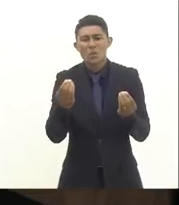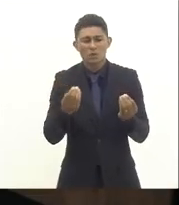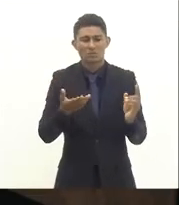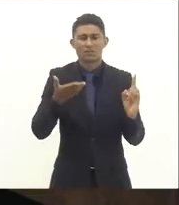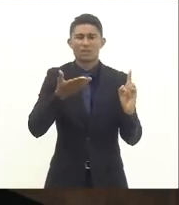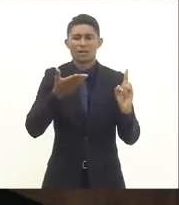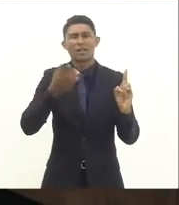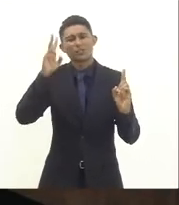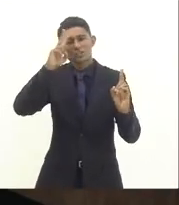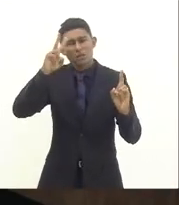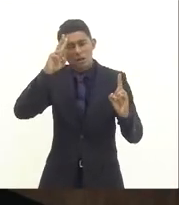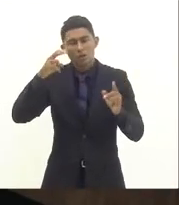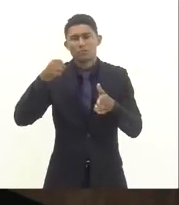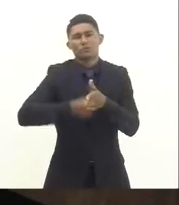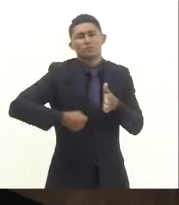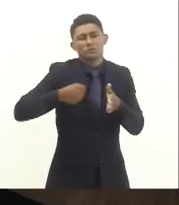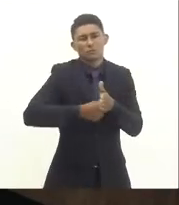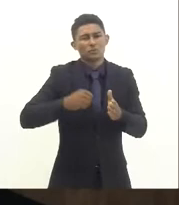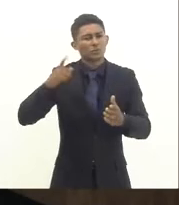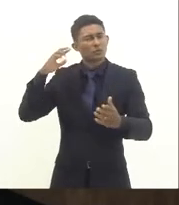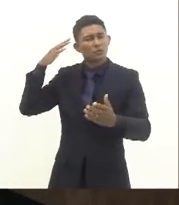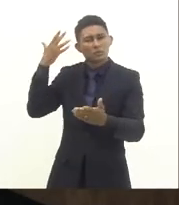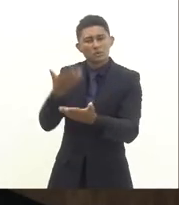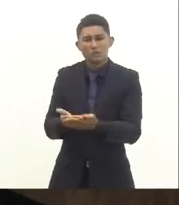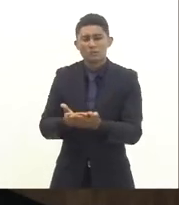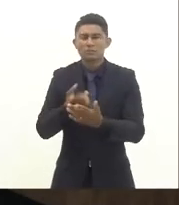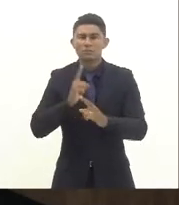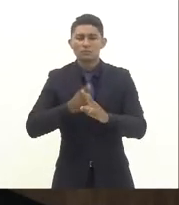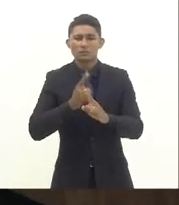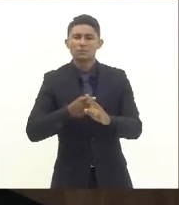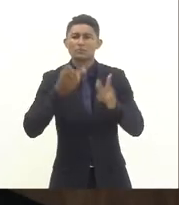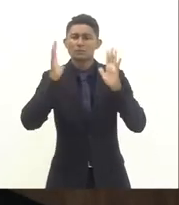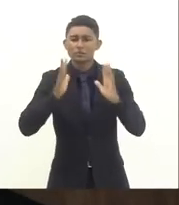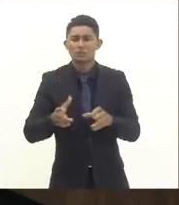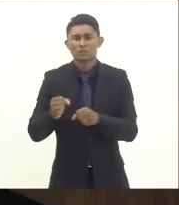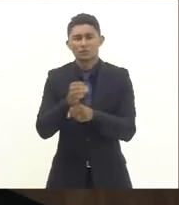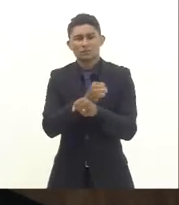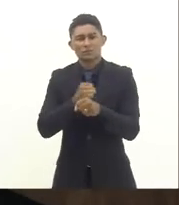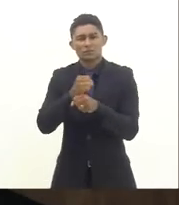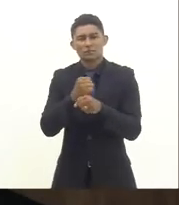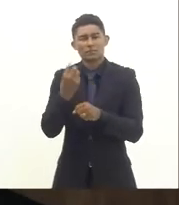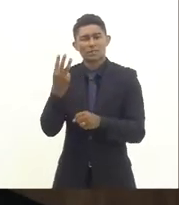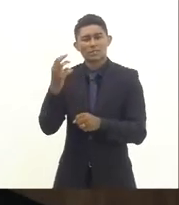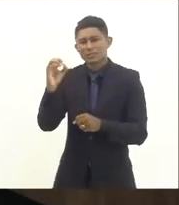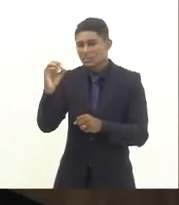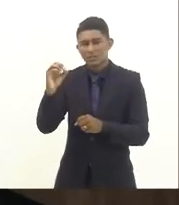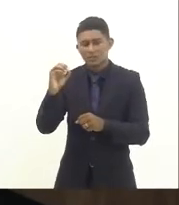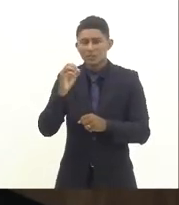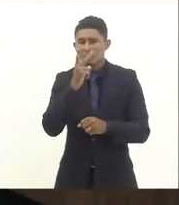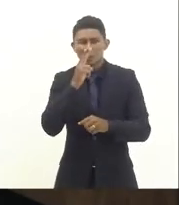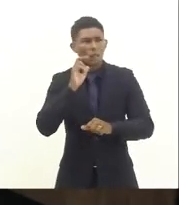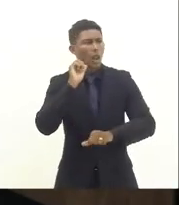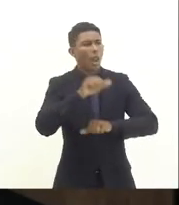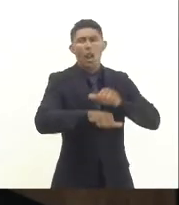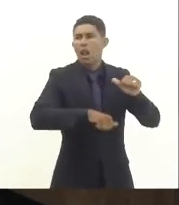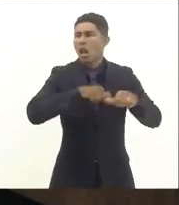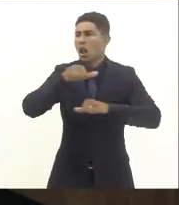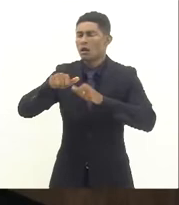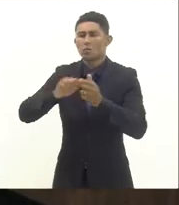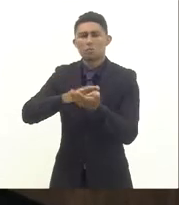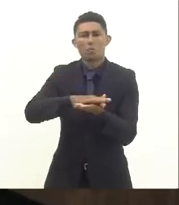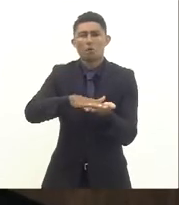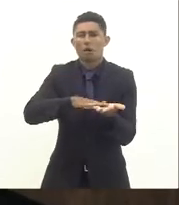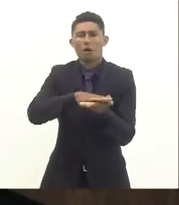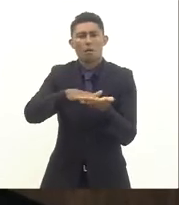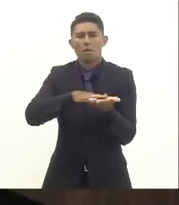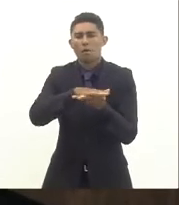de luta de Benedita porque passado 30 anos parece que nada mudou Ou seja é muito